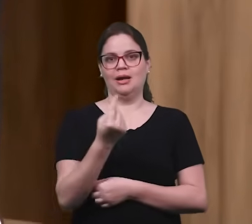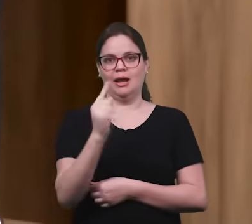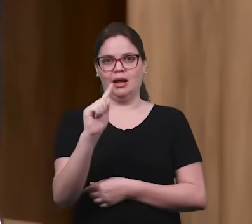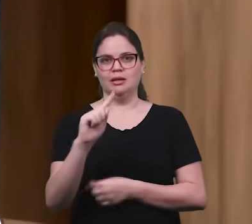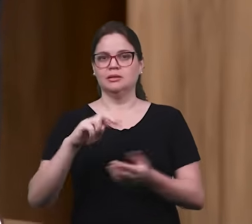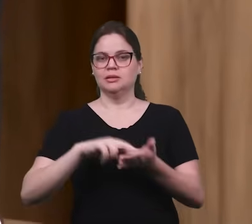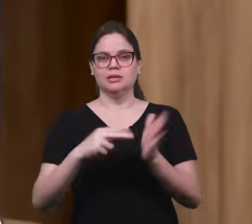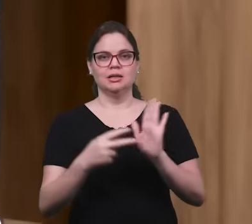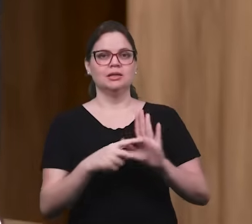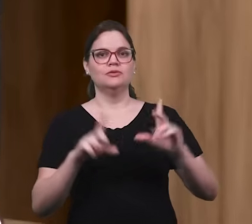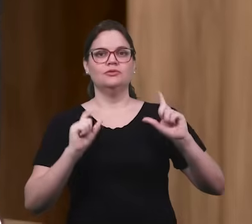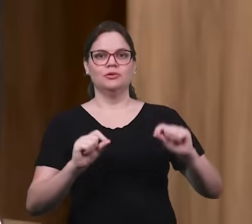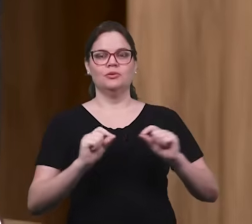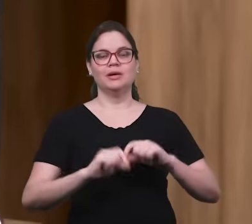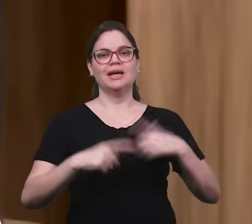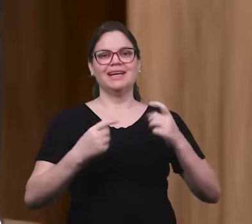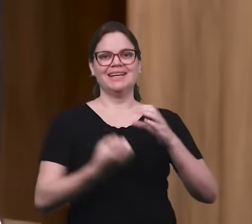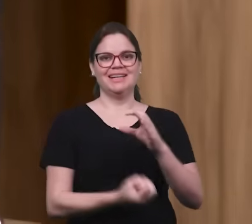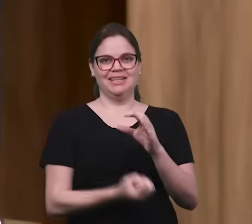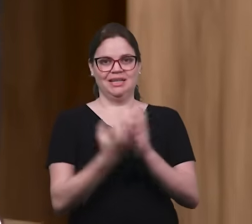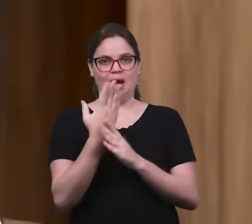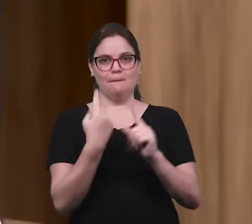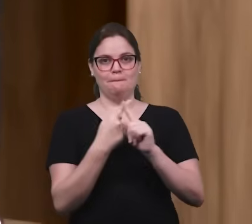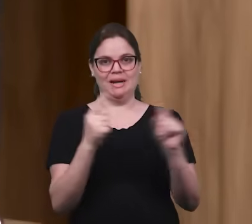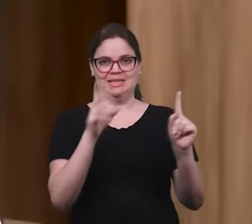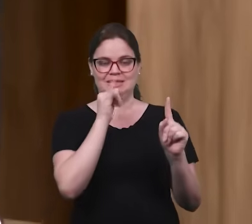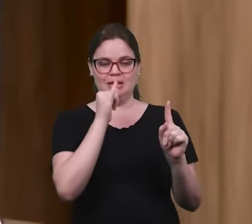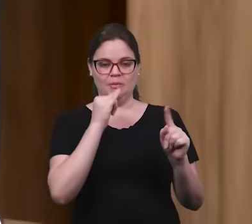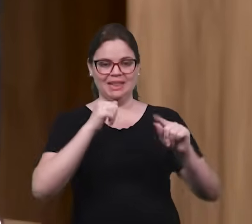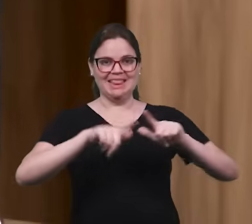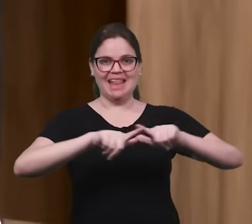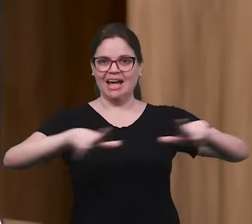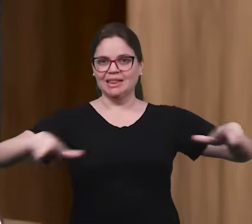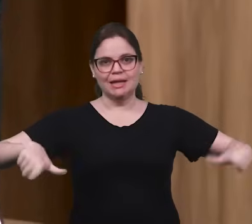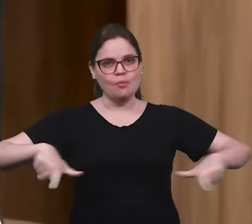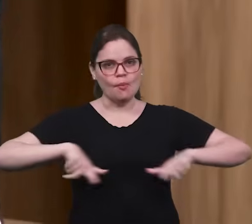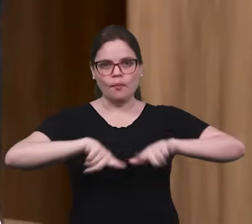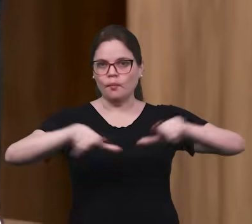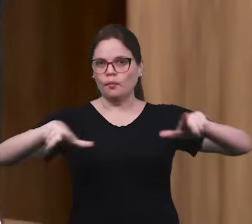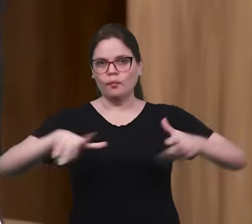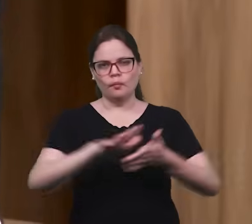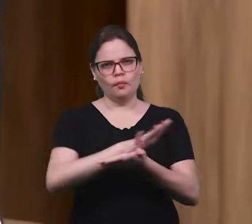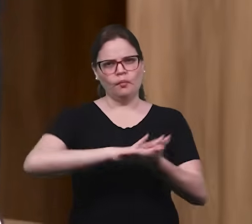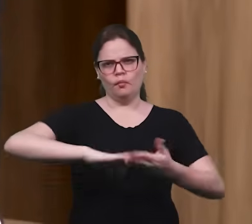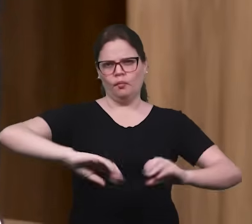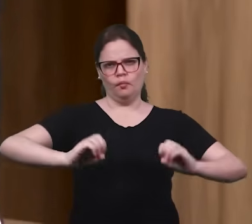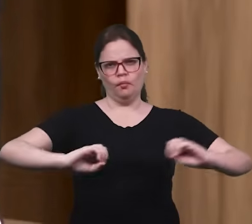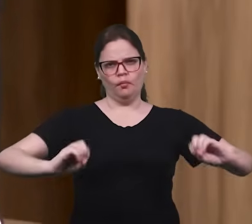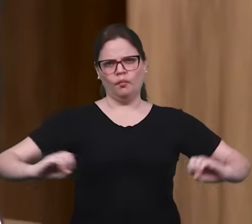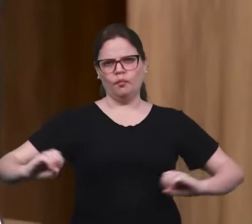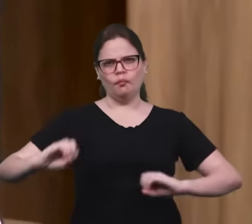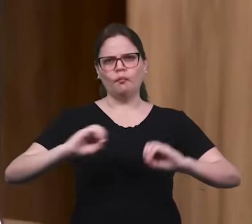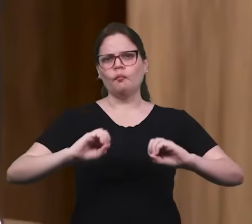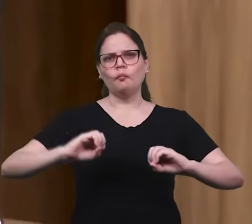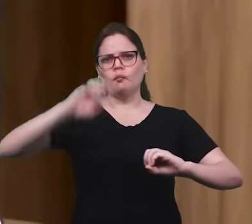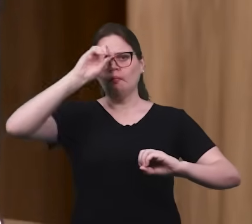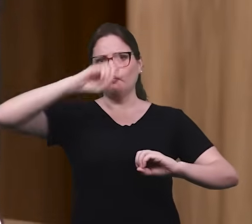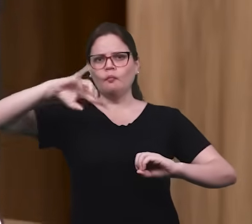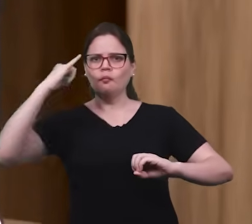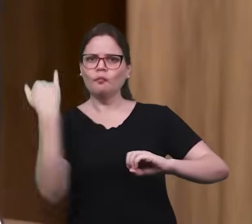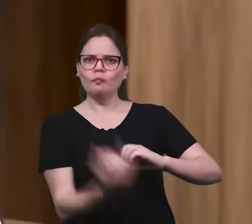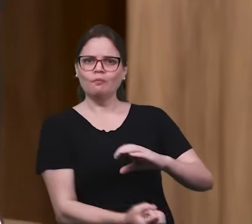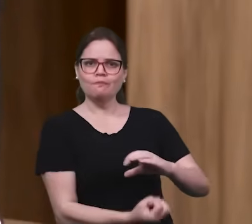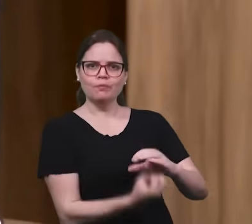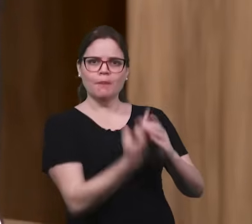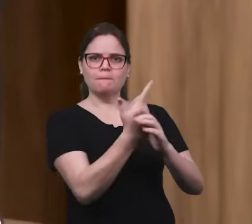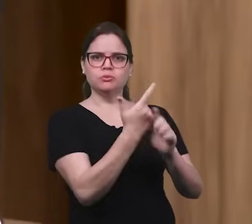criar do nada para existir por um tempo determinado. É um verbo que nós podemos dizer que é atribuído diretamente a